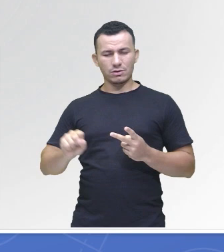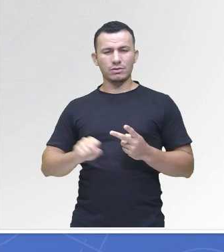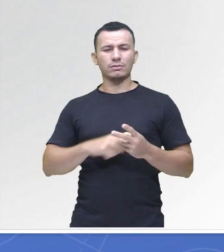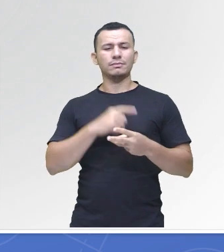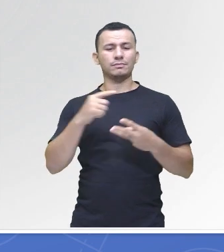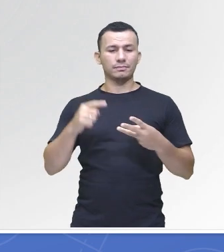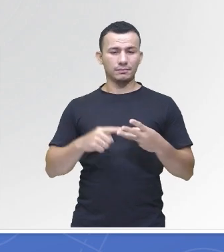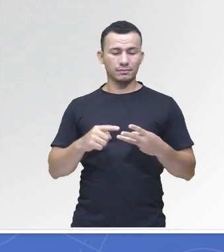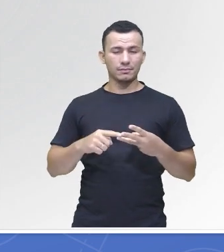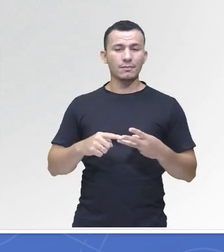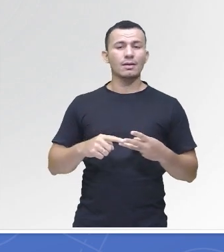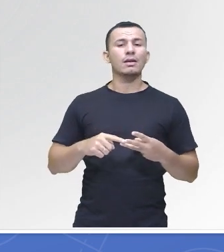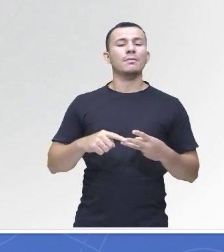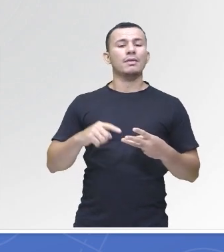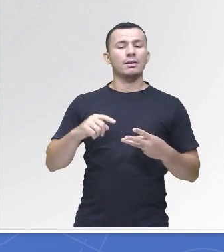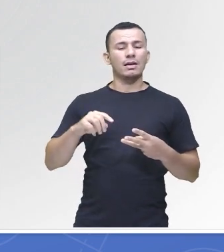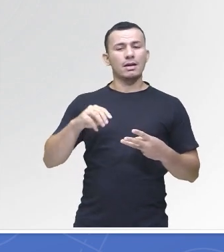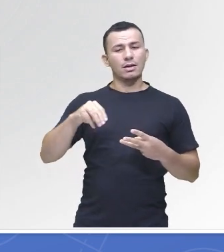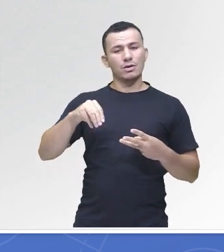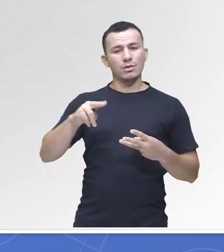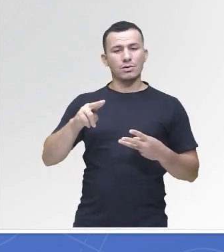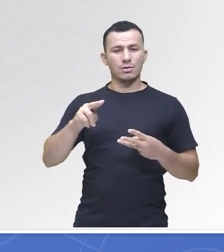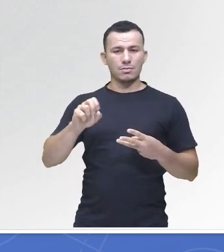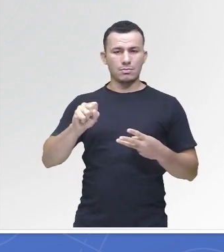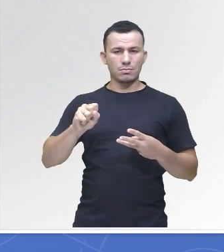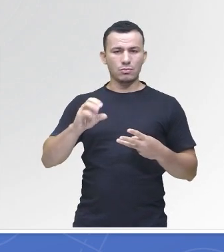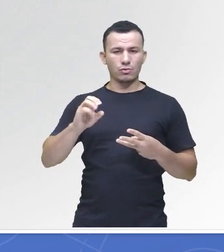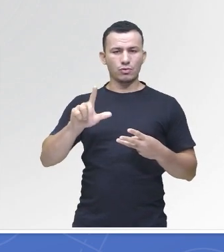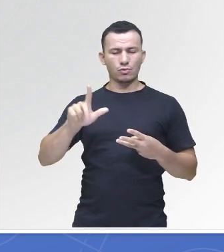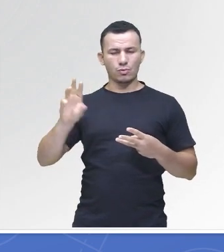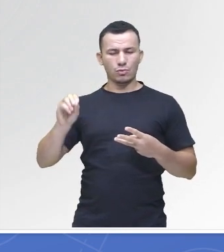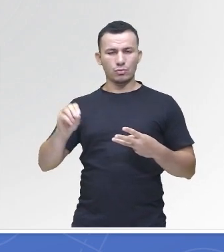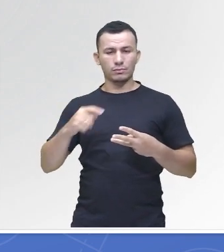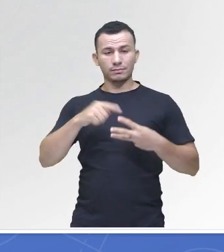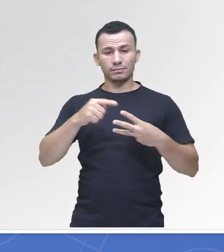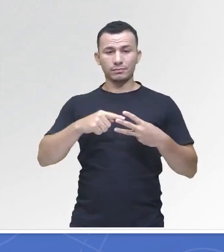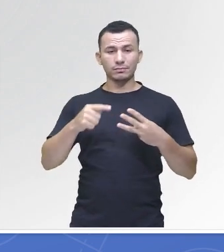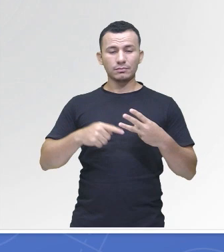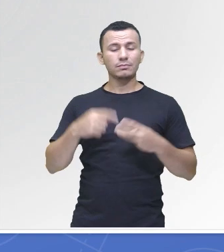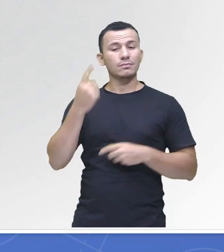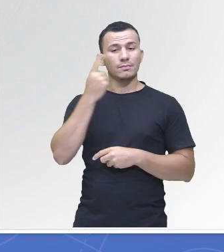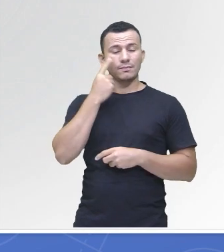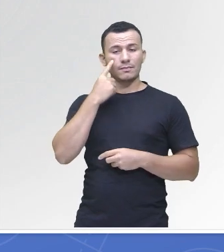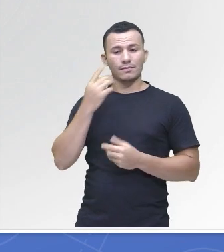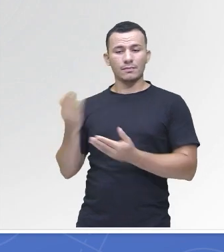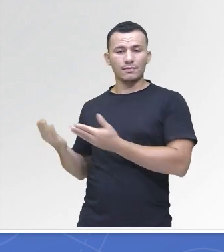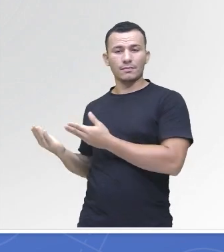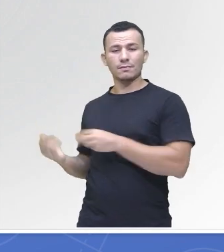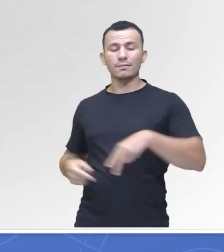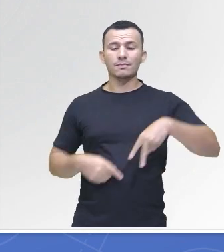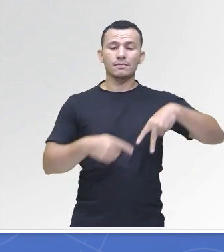nessas veias e a ação muscular, né? Então, aqui a gente observa os músculos da